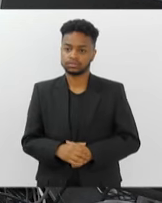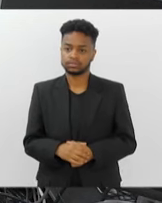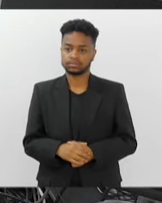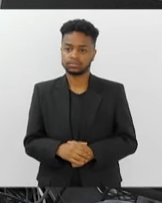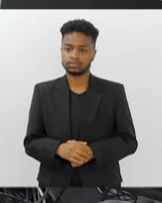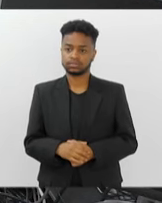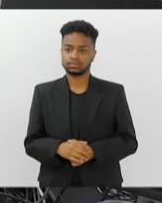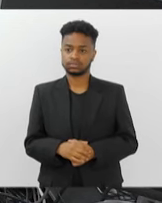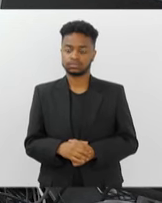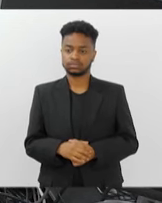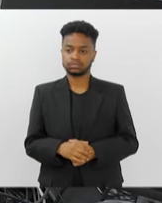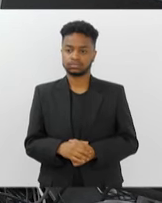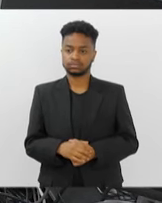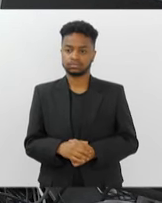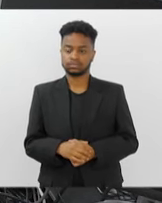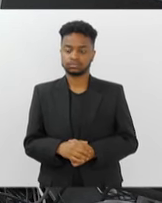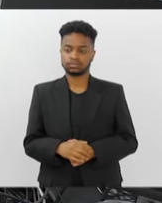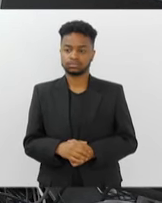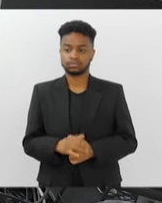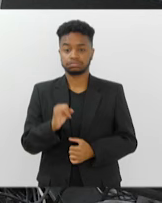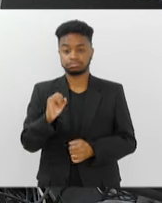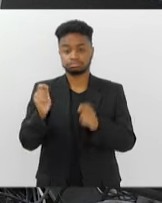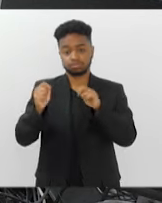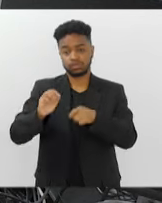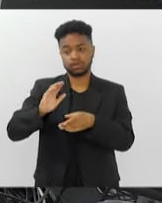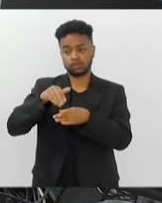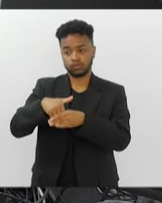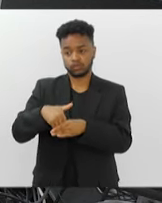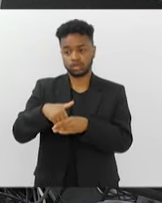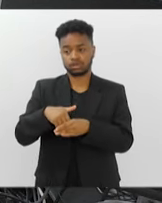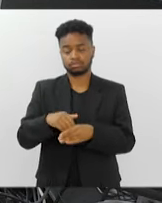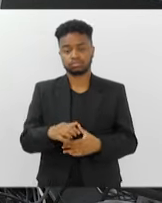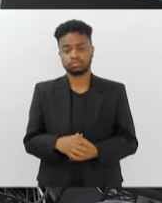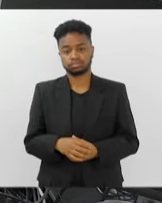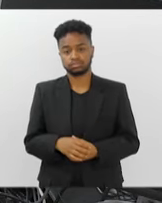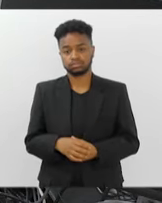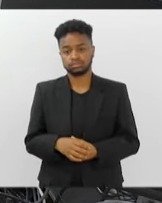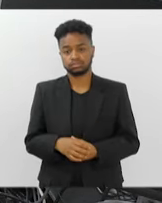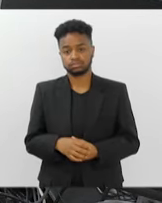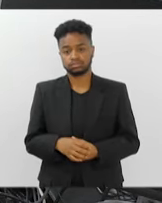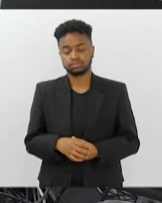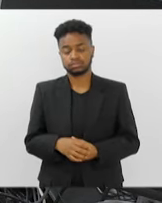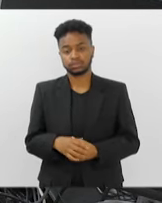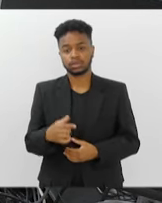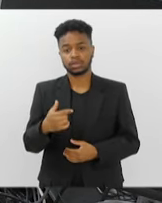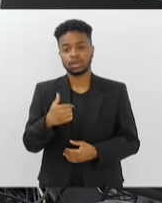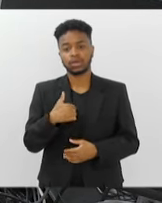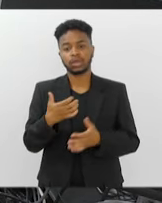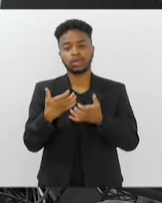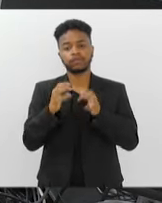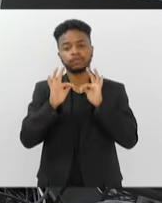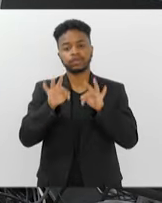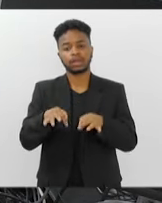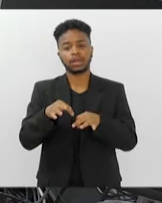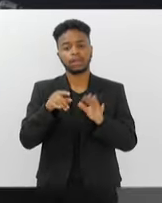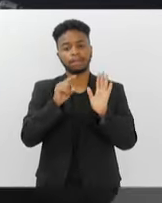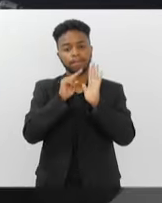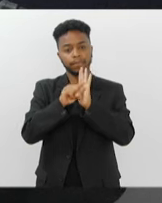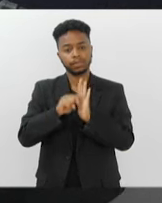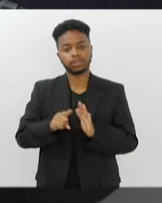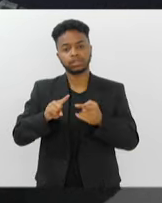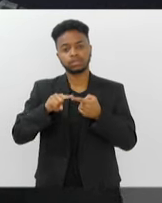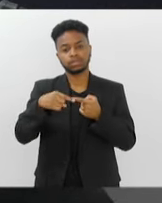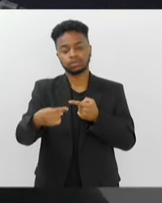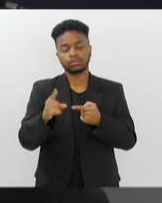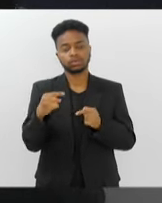por mim Presidente se puder botar o encaminhamento Deputado pul belel vamos encaminhar Vamos só terminar aqui as perguntas e a gente ao final coloca a